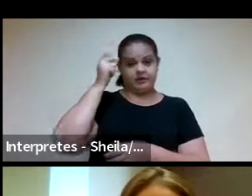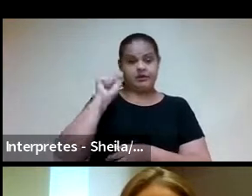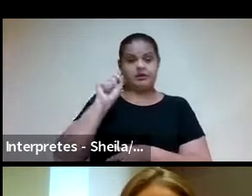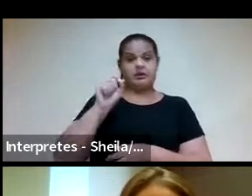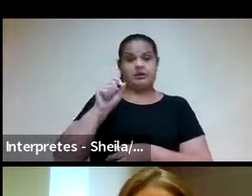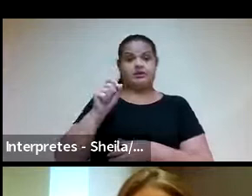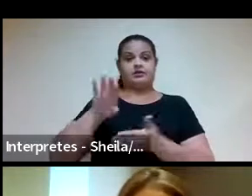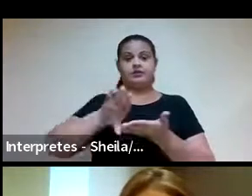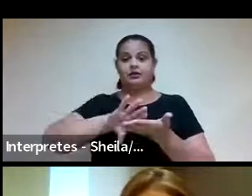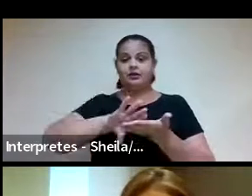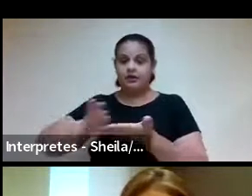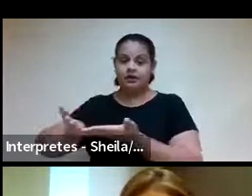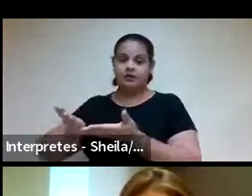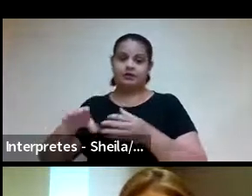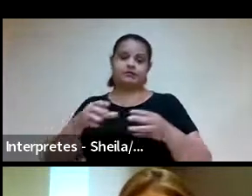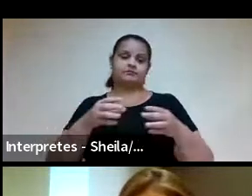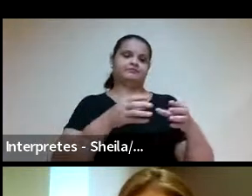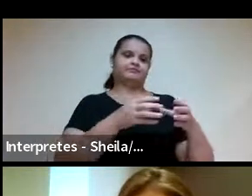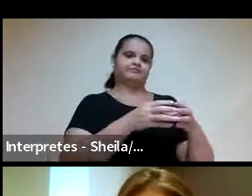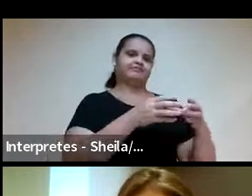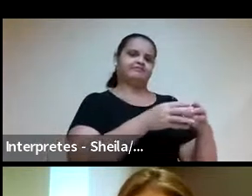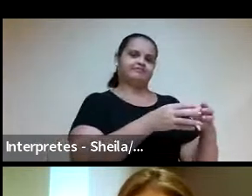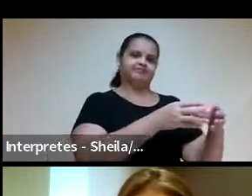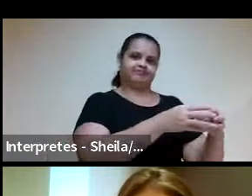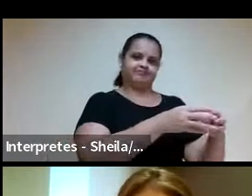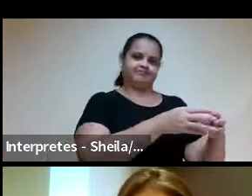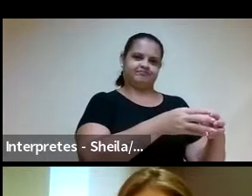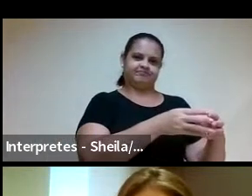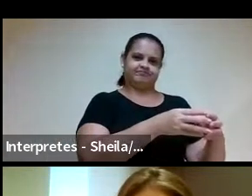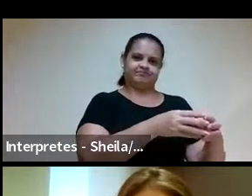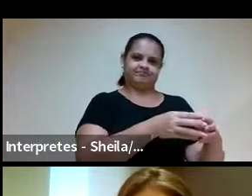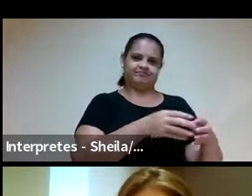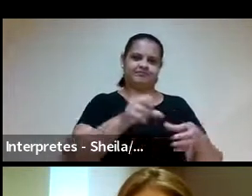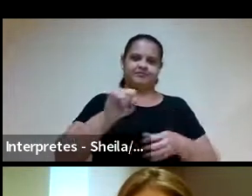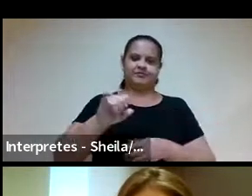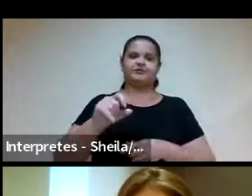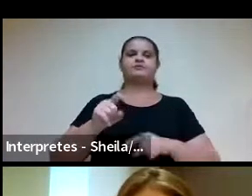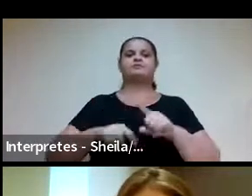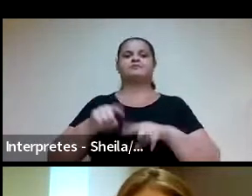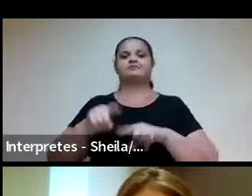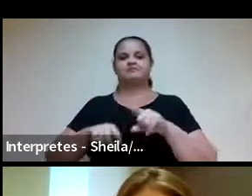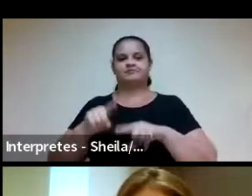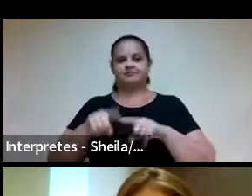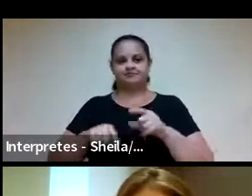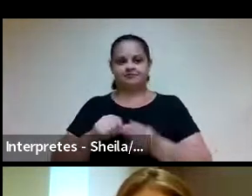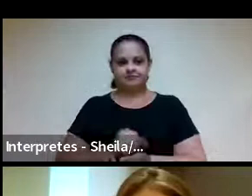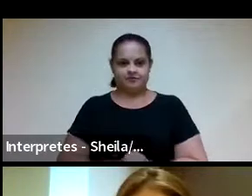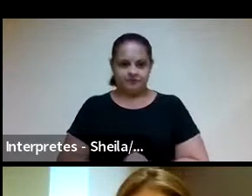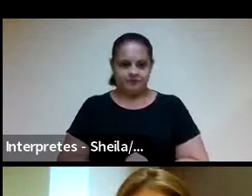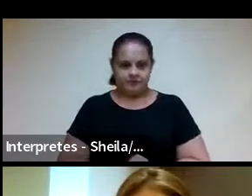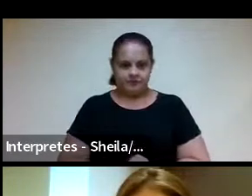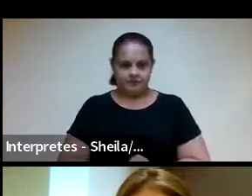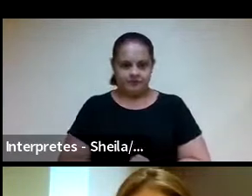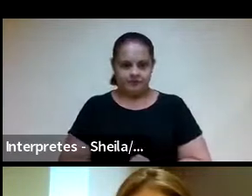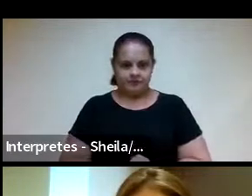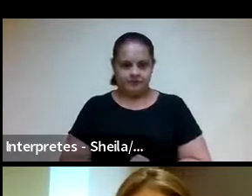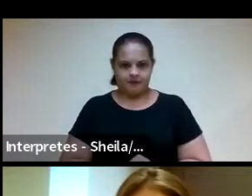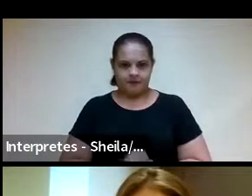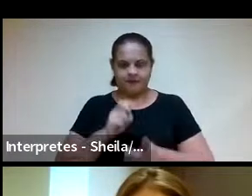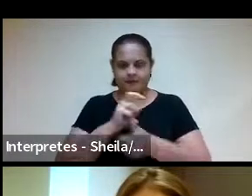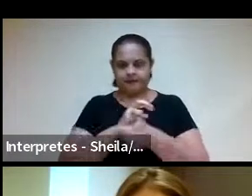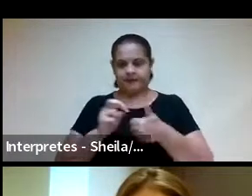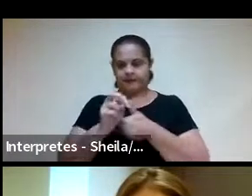desse rol que é taxativo. E existe, inclusive, súmula 11 do TSE, do Tribunal Superior Eleitoral,